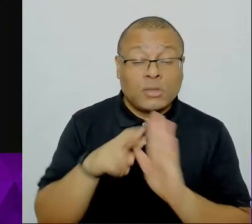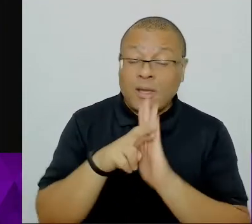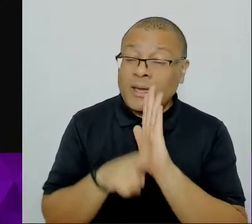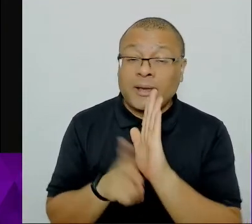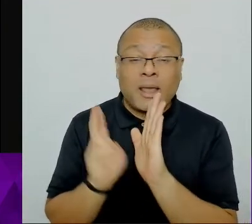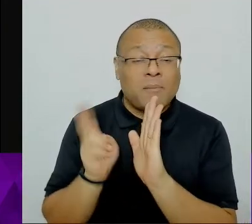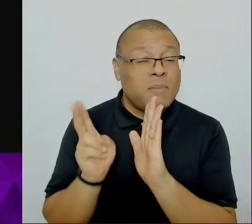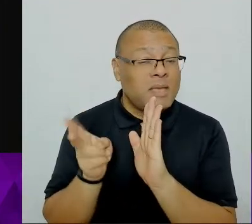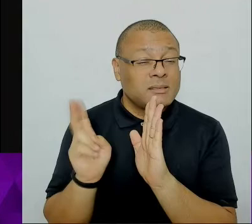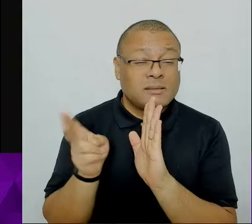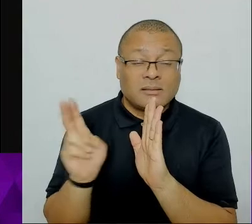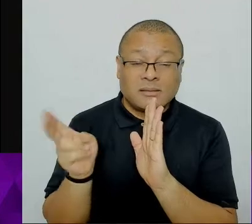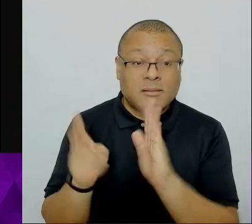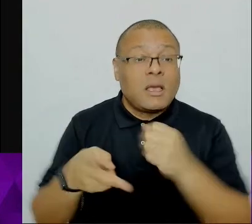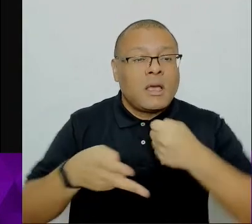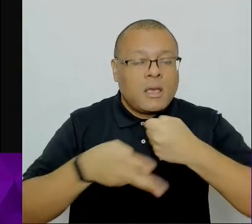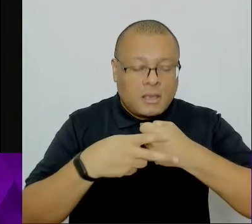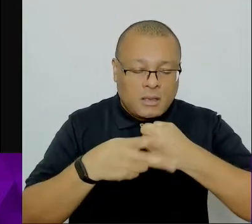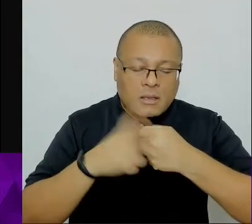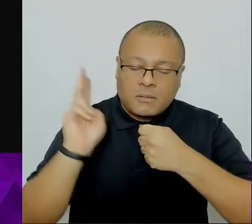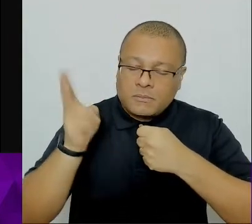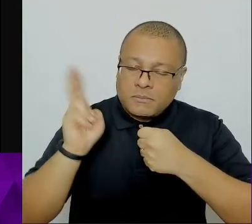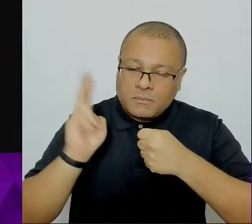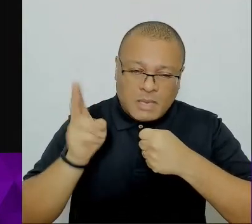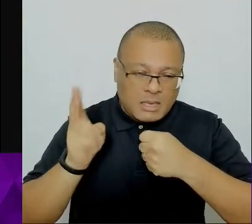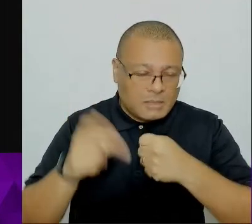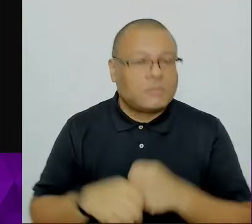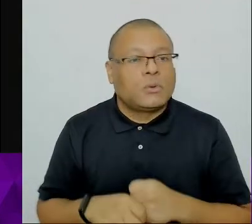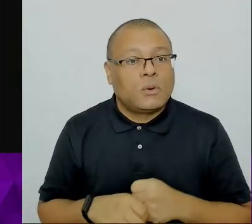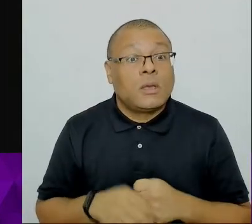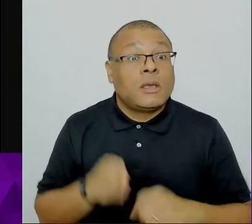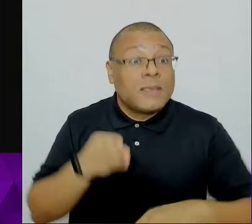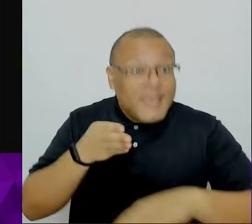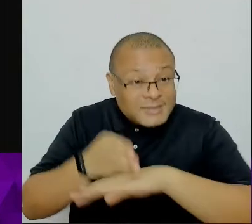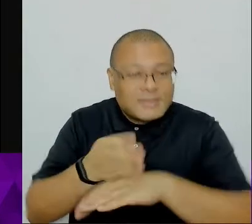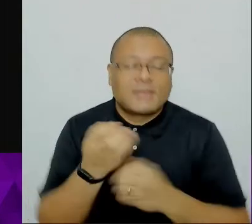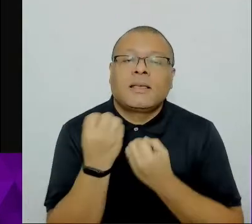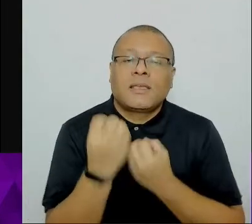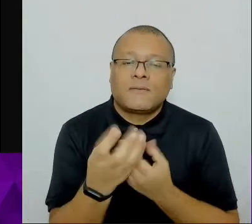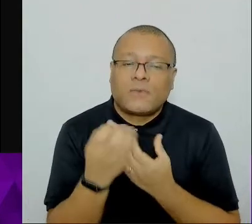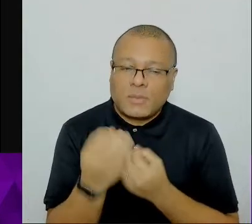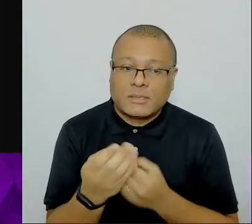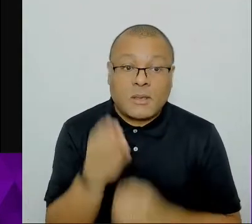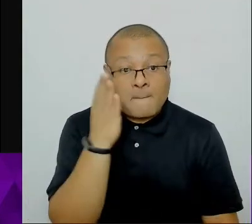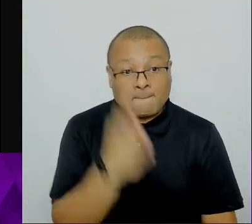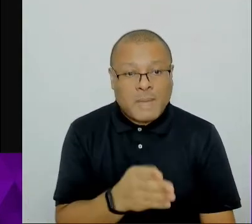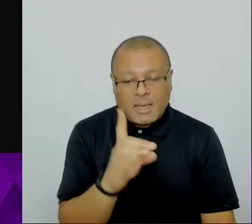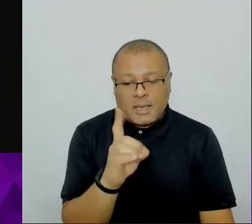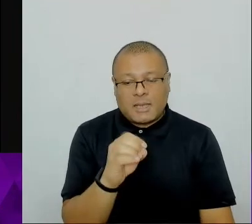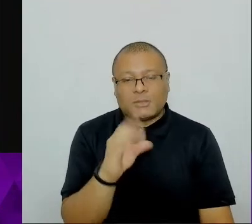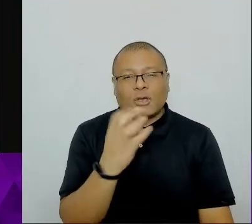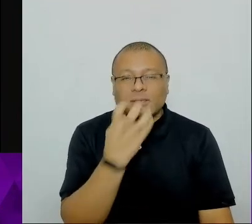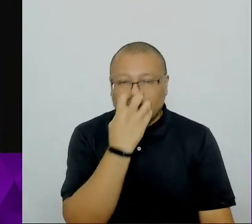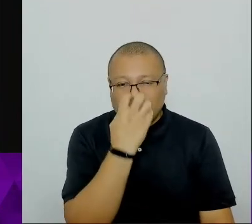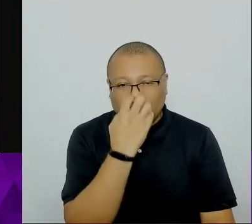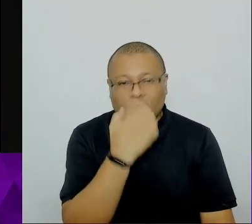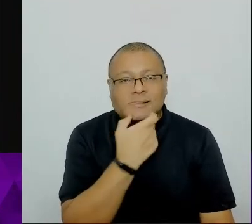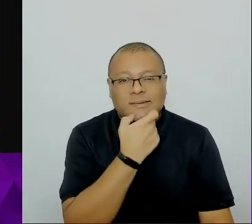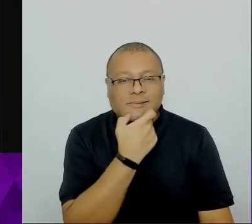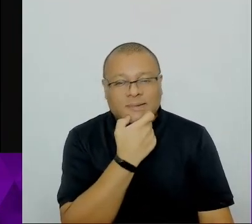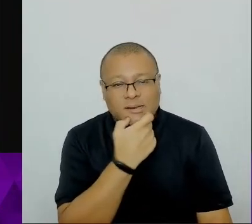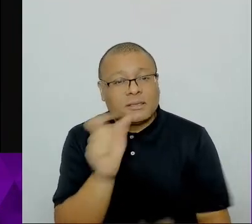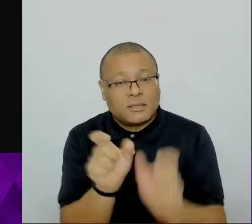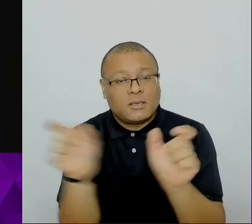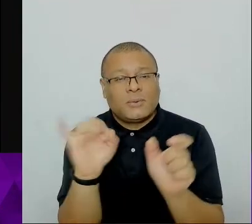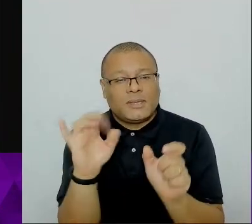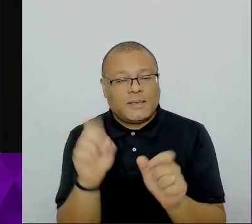dos outros verbos, dos outros endpoints que acessam o recurso. /dogs, /id. Em caso de sucesso, você pode retornar o 200